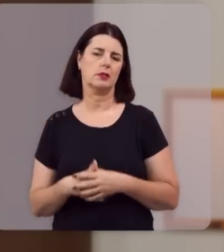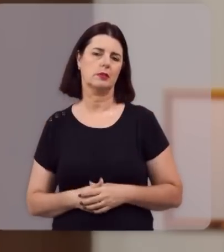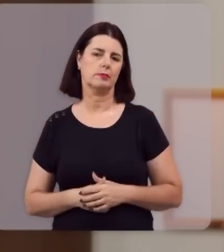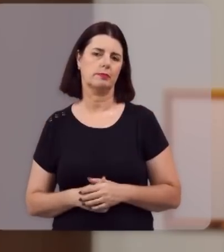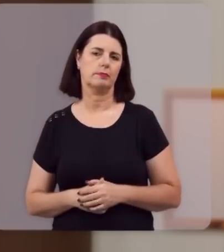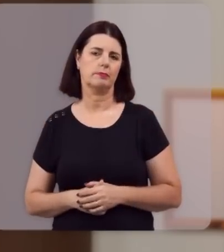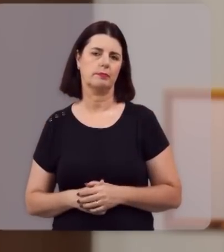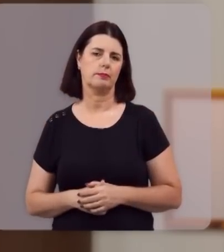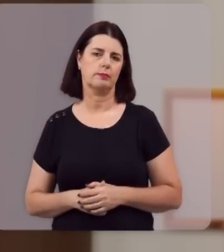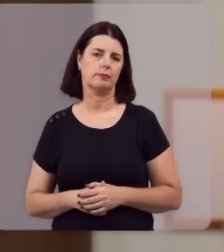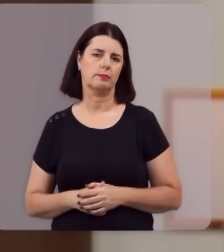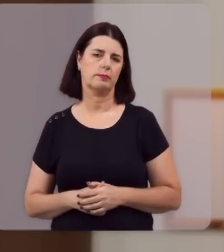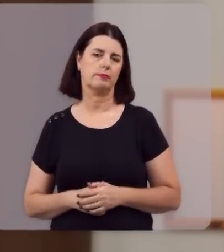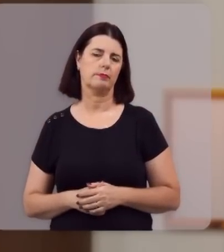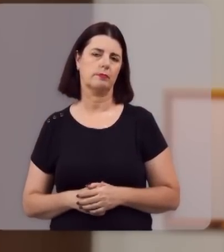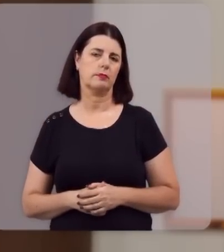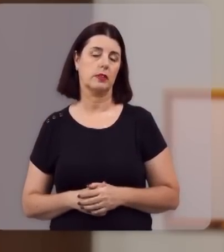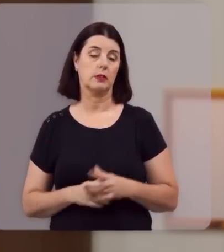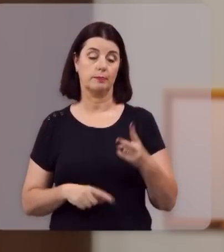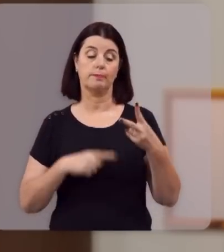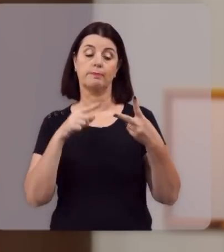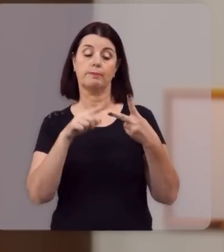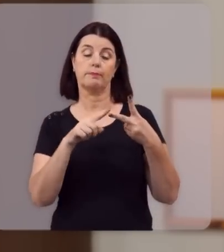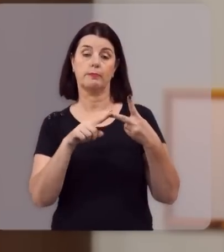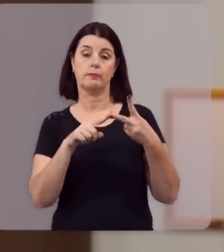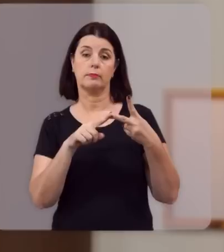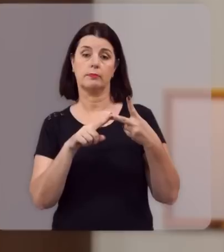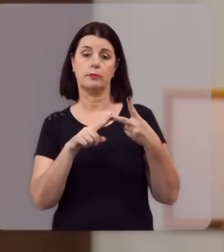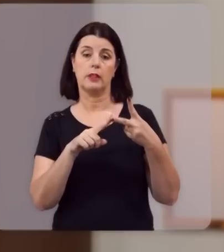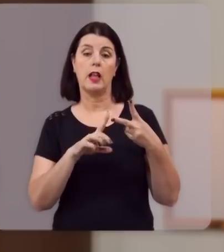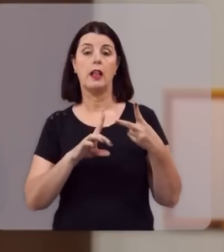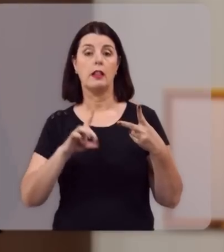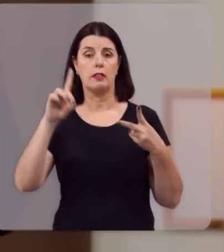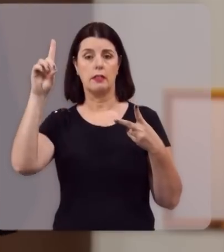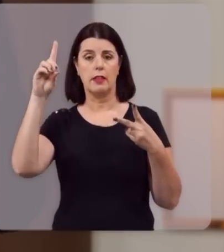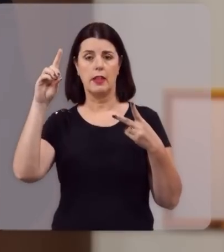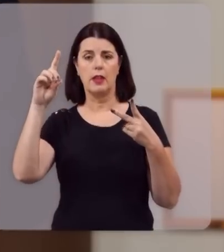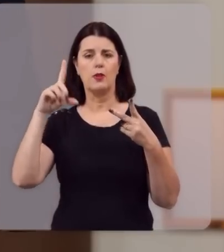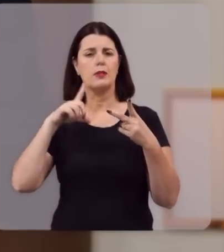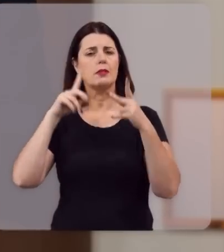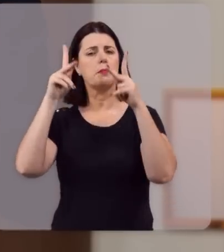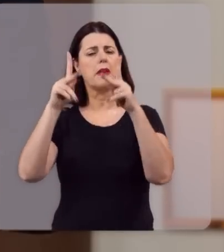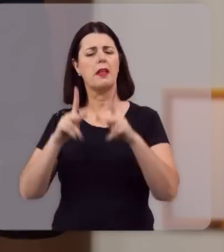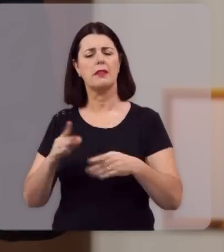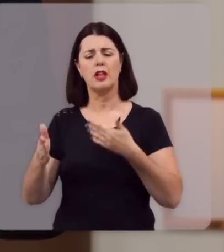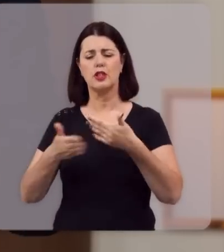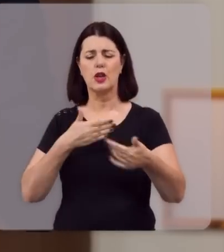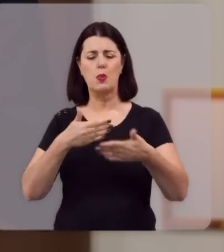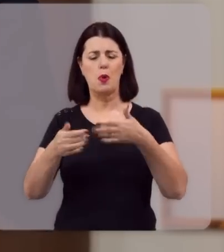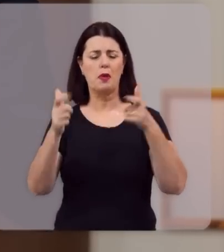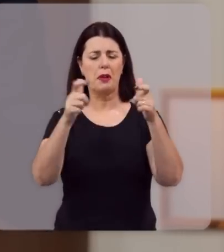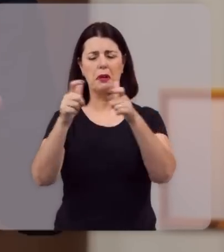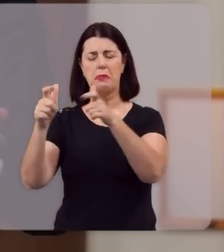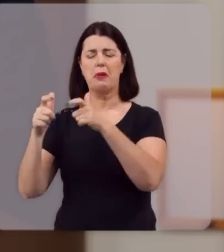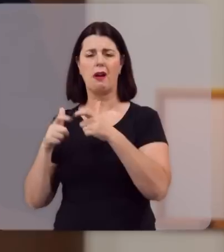todas as coisas segundo que Deus é onipresente ele está em todo